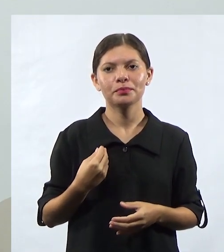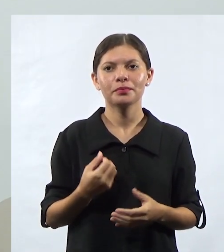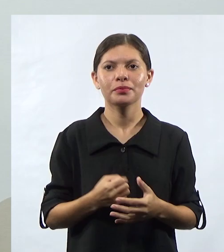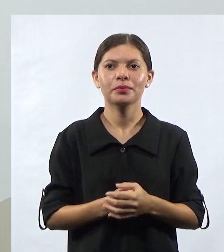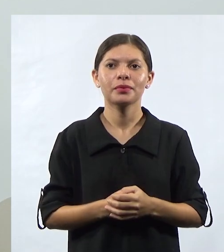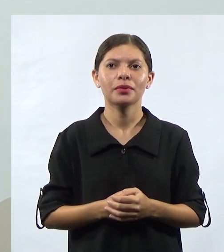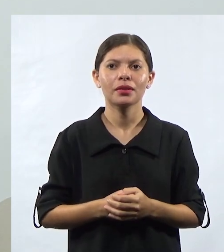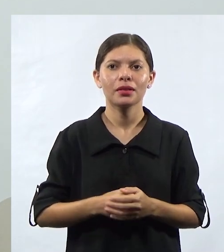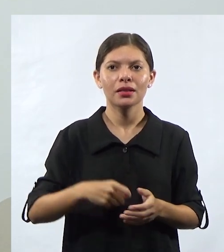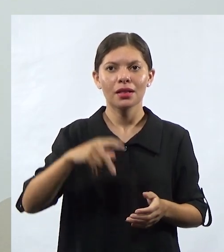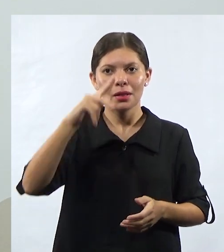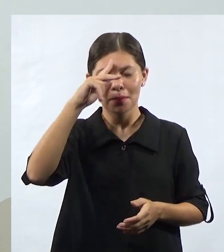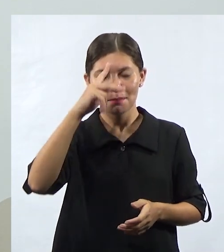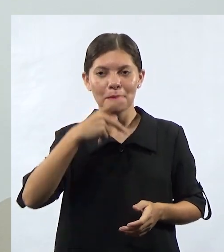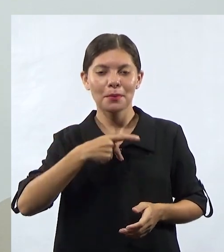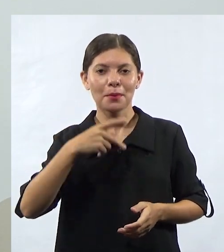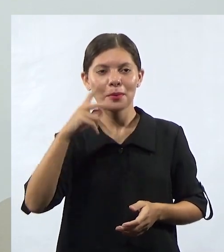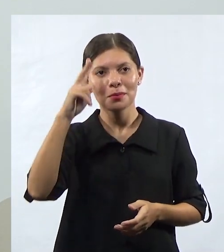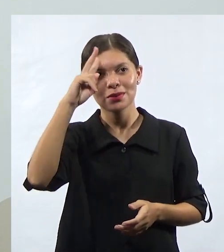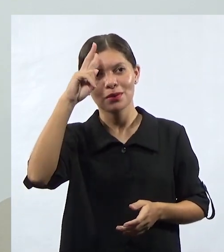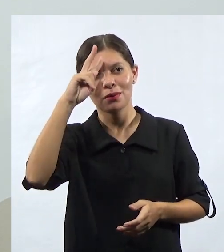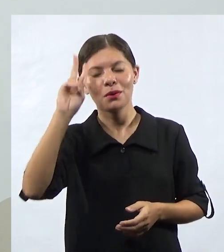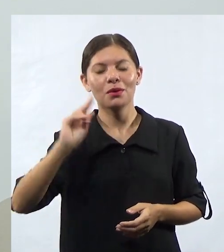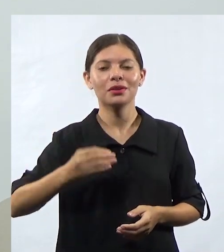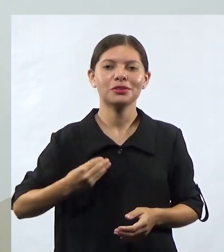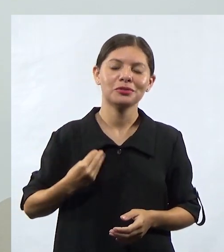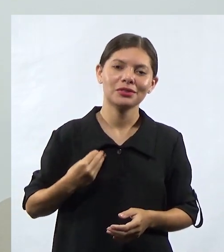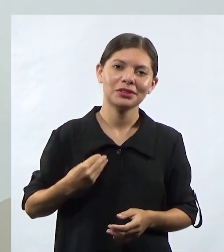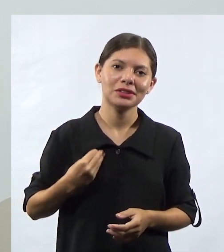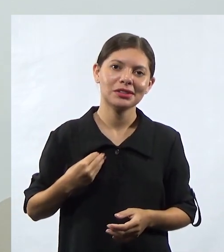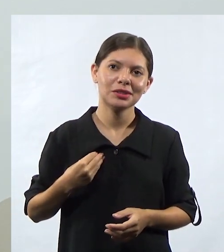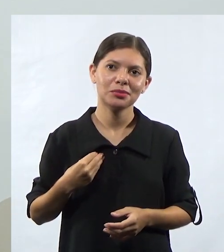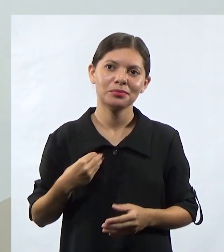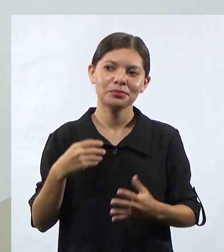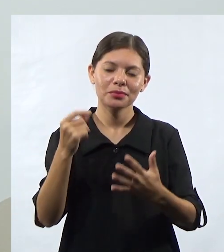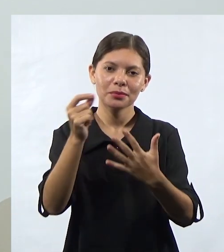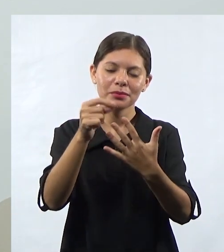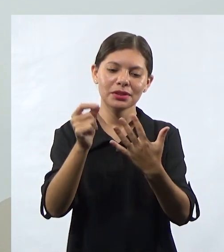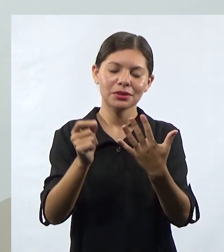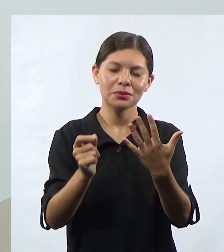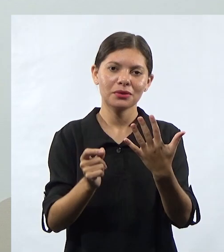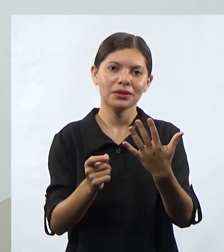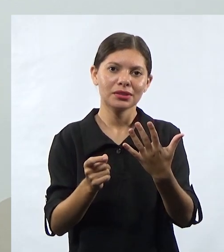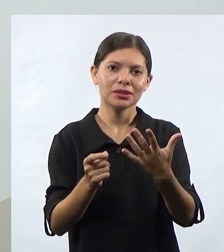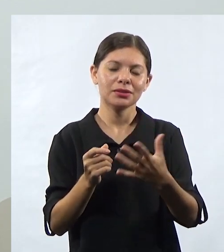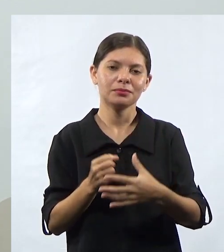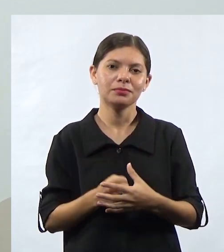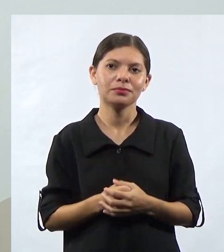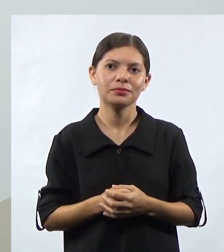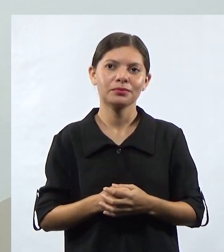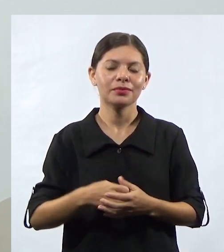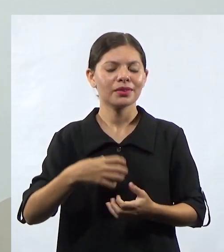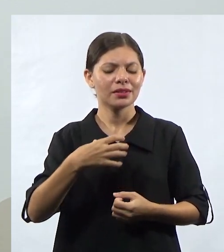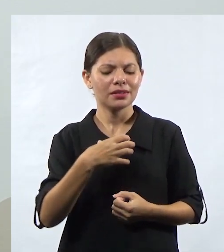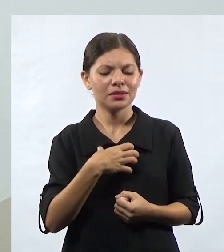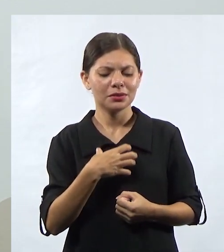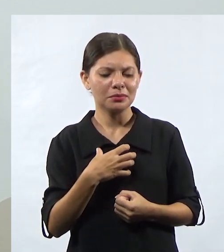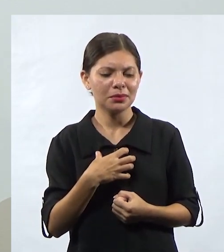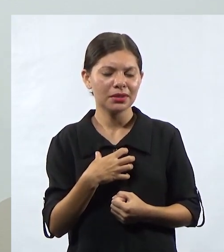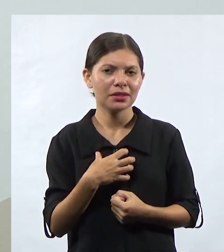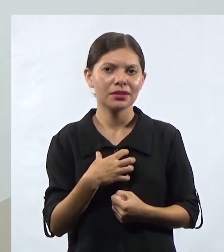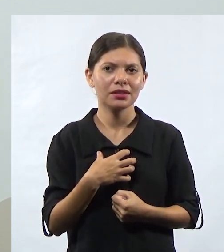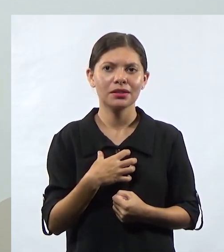parte da própria história de vida dela. Então, assim, é uma categoria que é muito mais de sentimento,